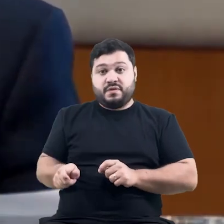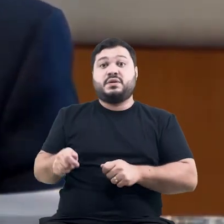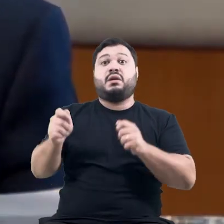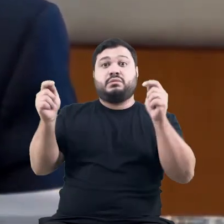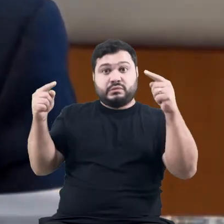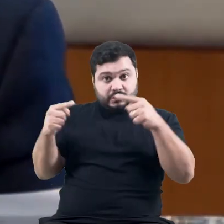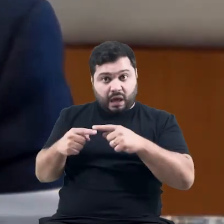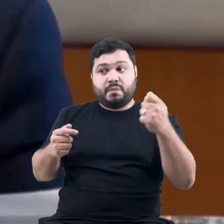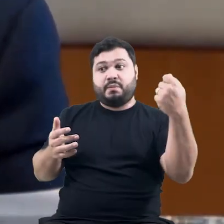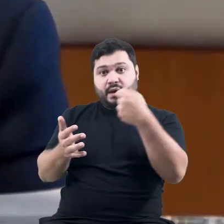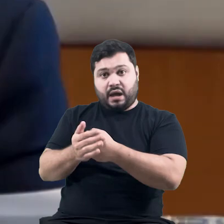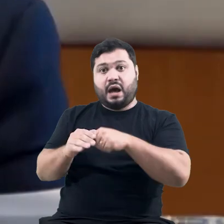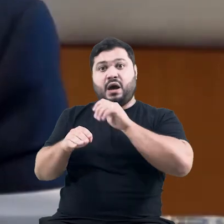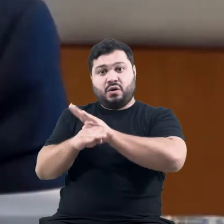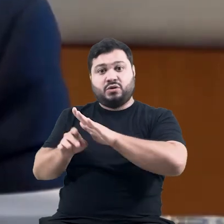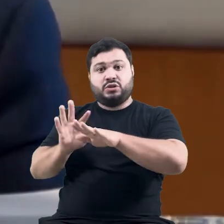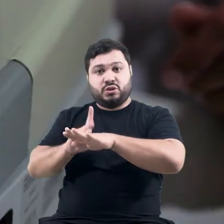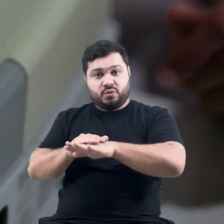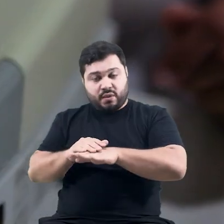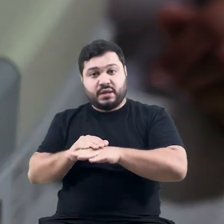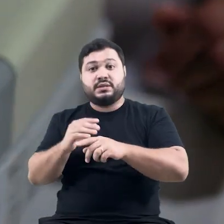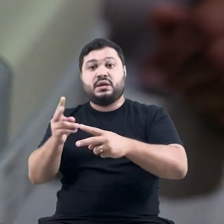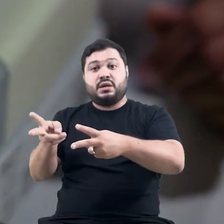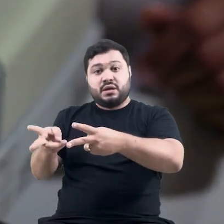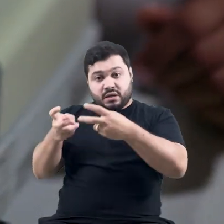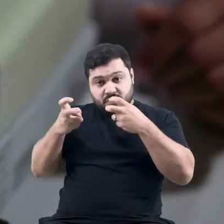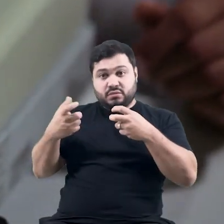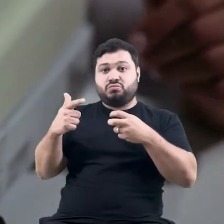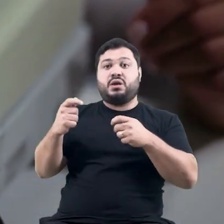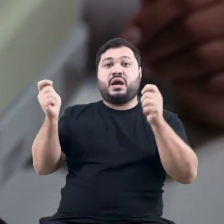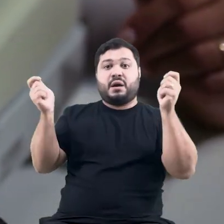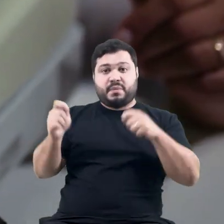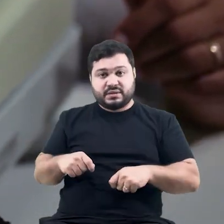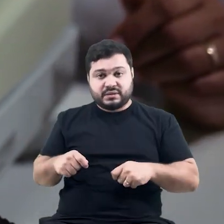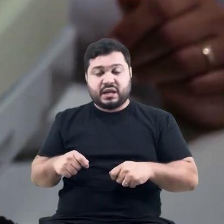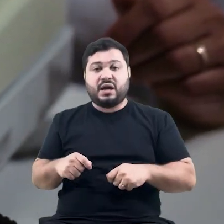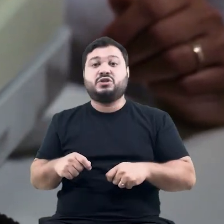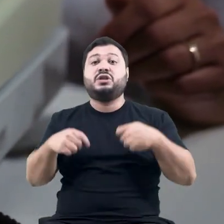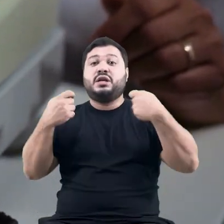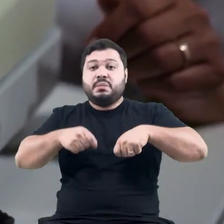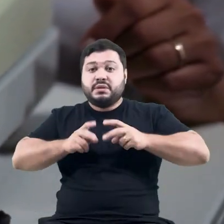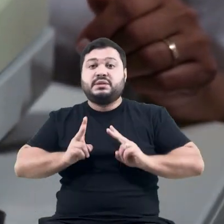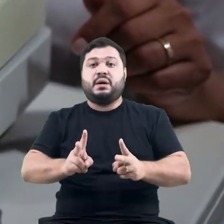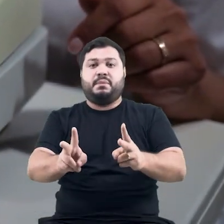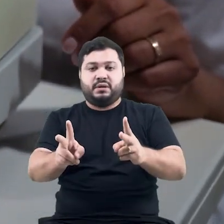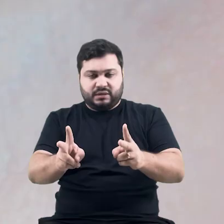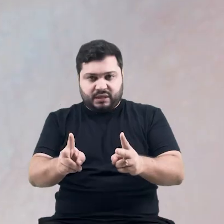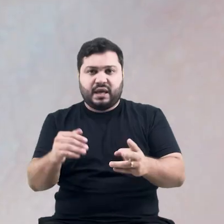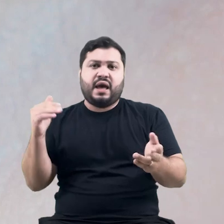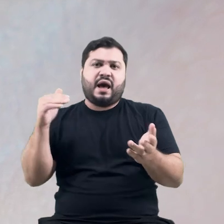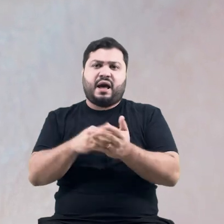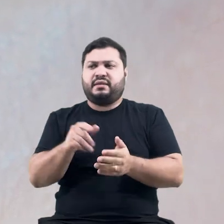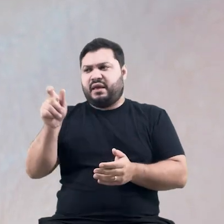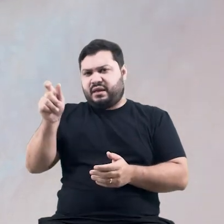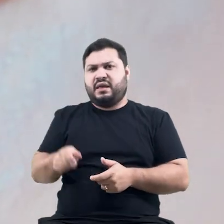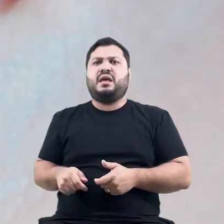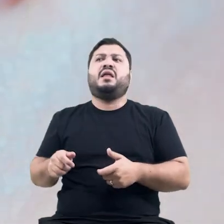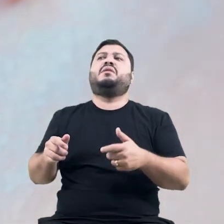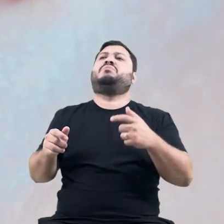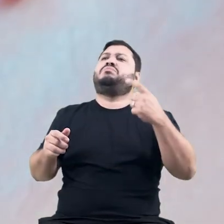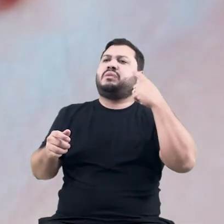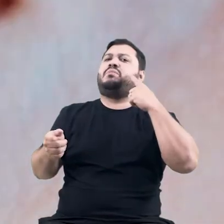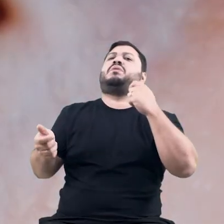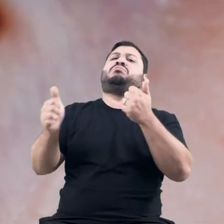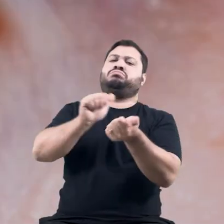beneficiário faz jus ao benefício de auxílio-doença desde a constatação da incapacidade, devendo ser mantido até que o autor